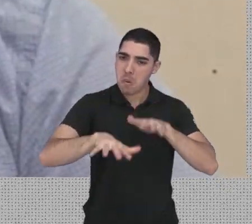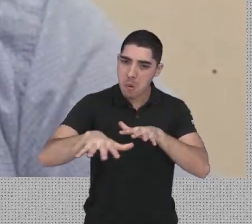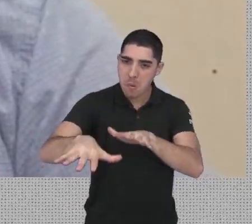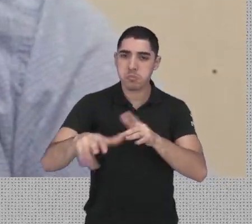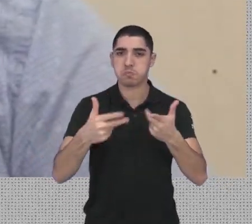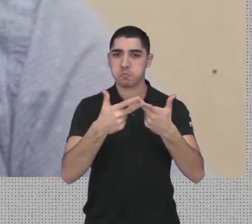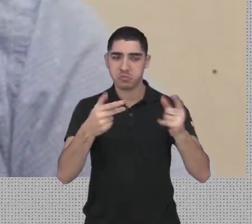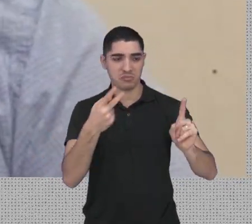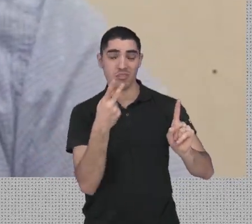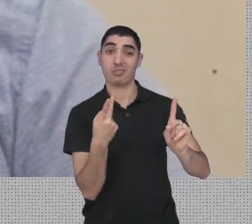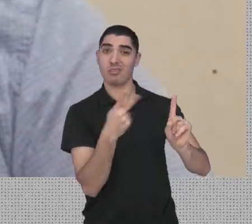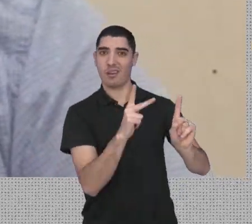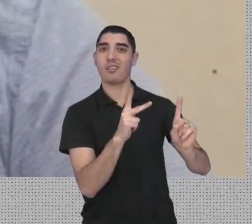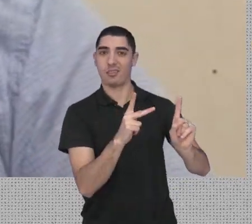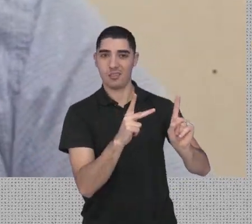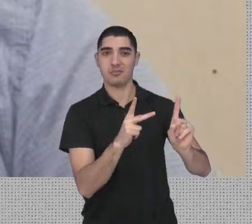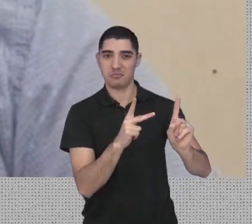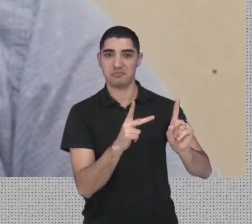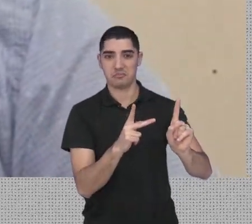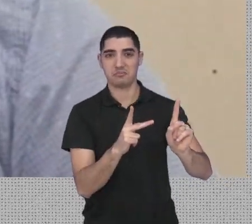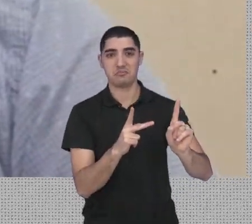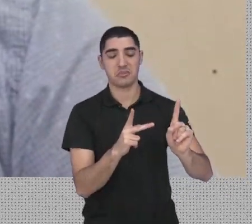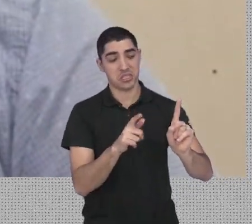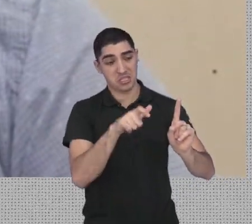E os ideais que o moveram foram ideais de